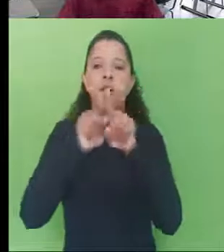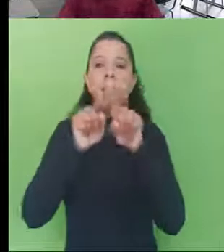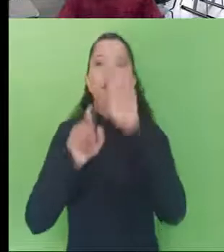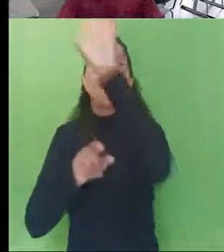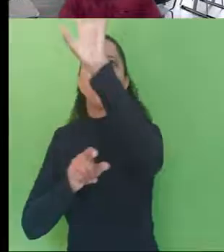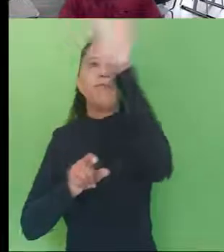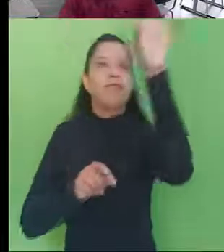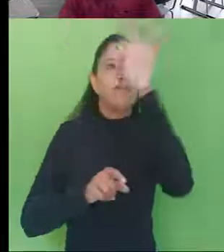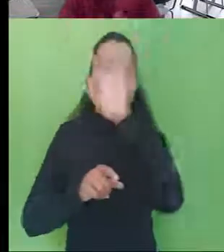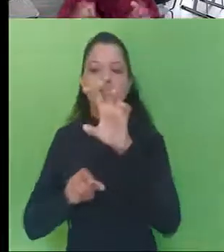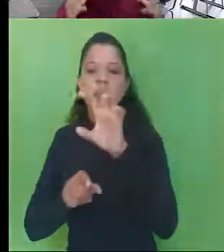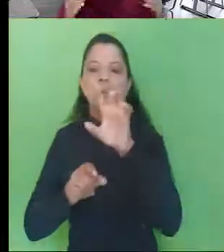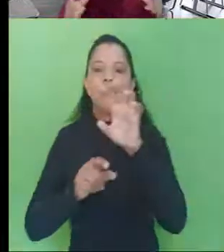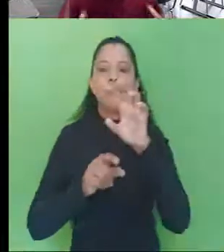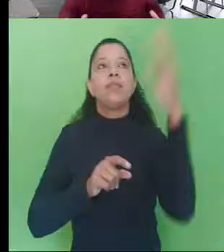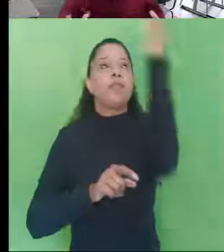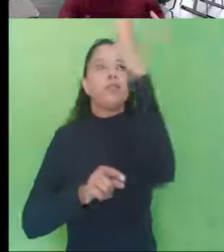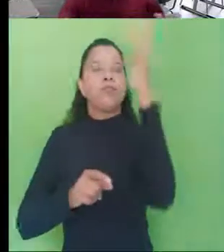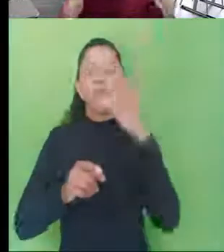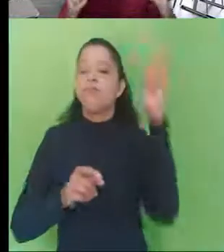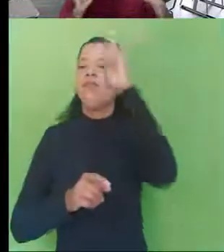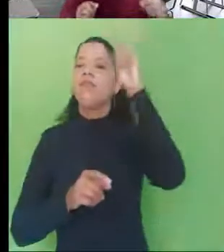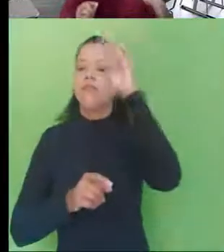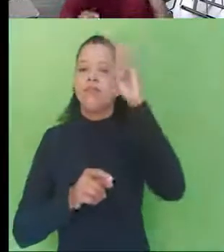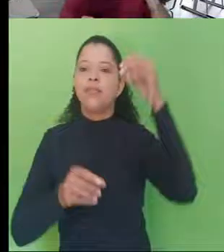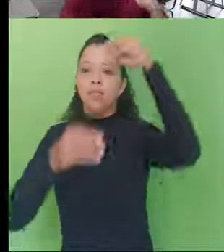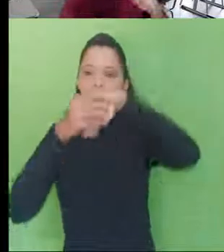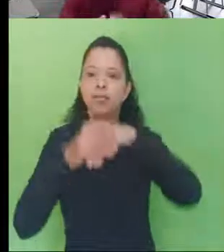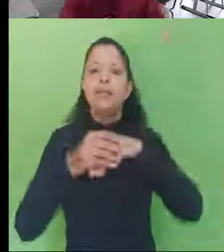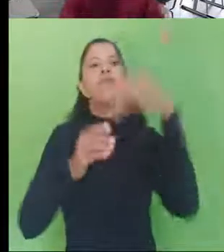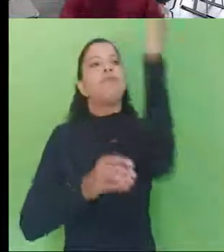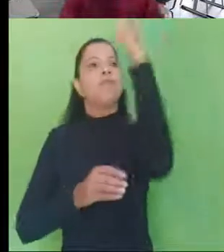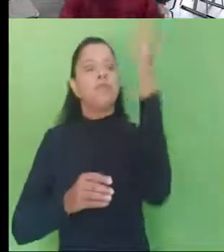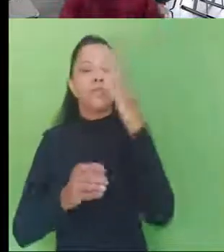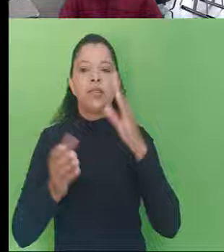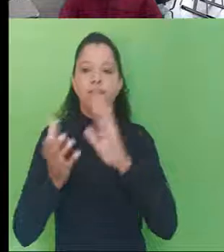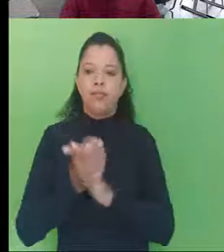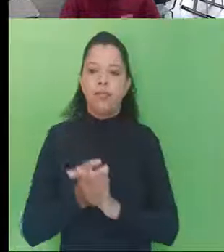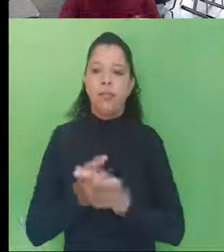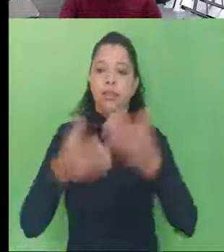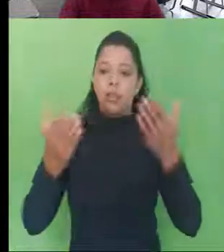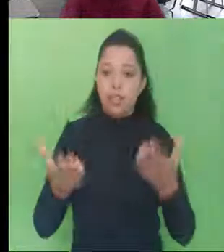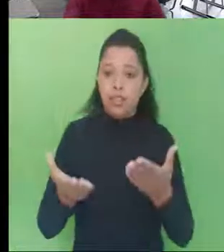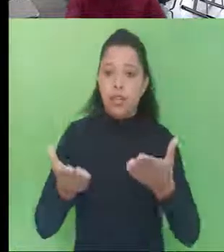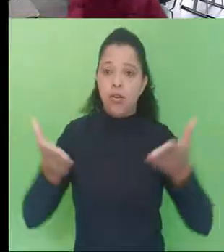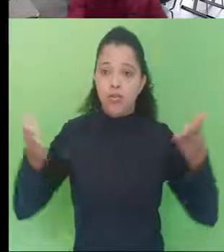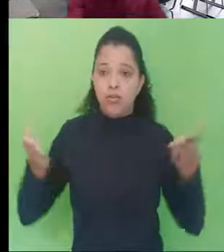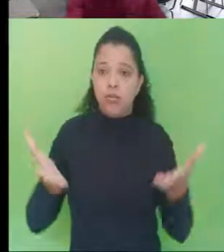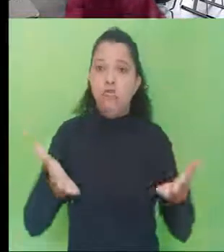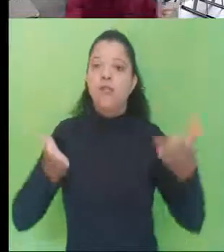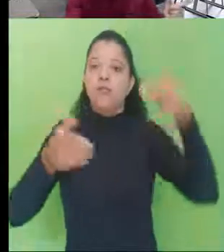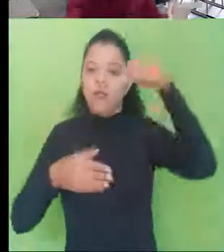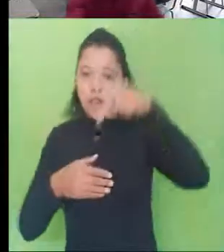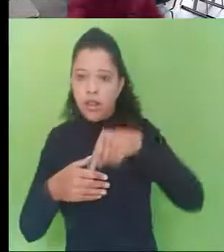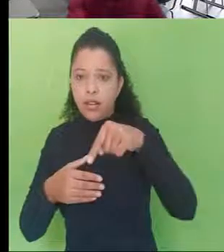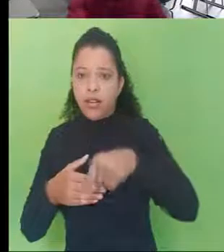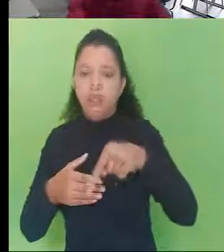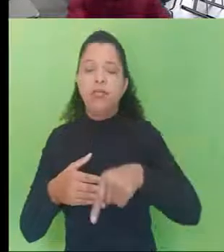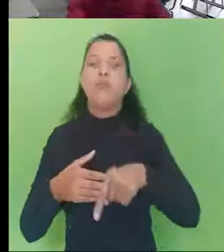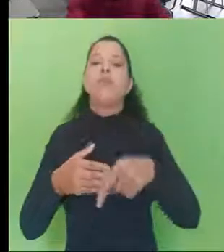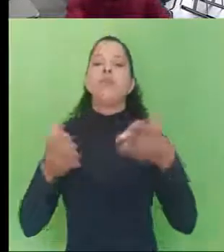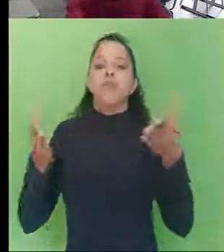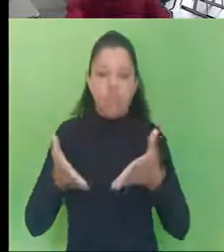Brasil. Então, a história está presente na sua vida. Você tem uma história.